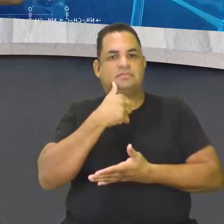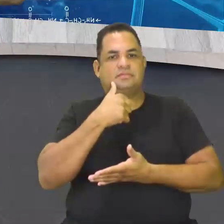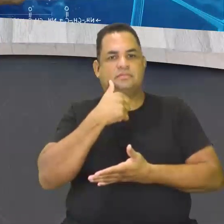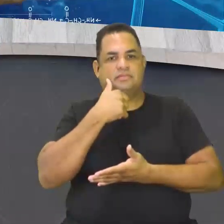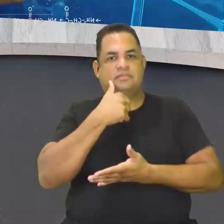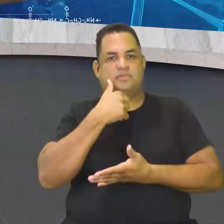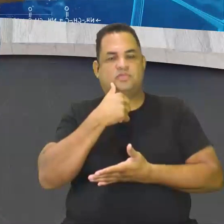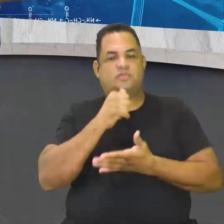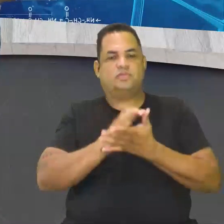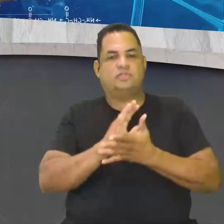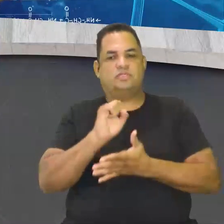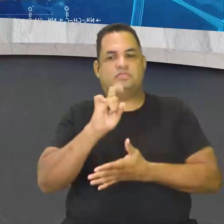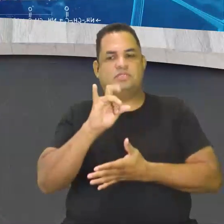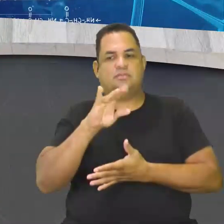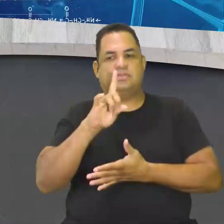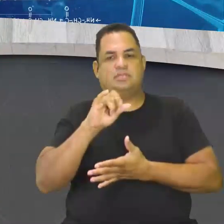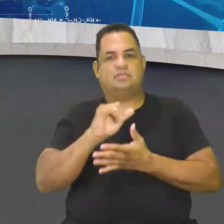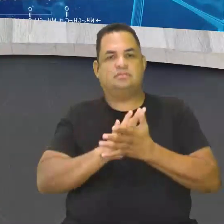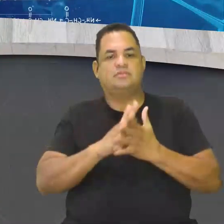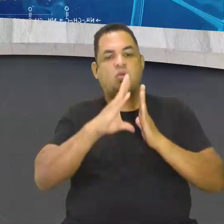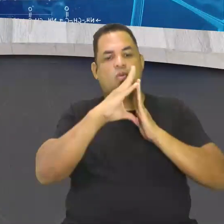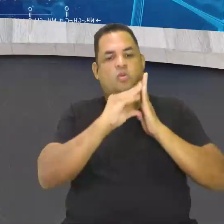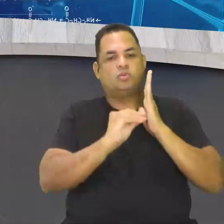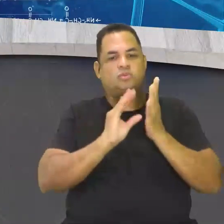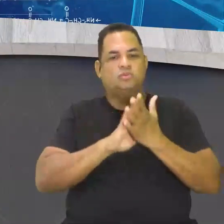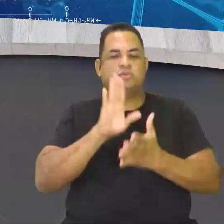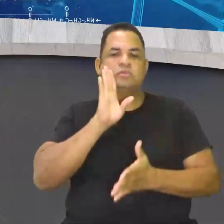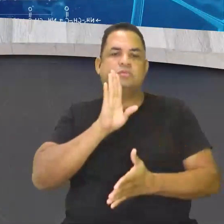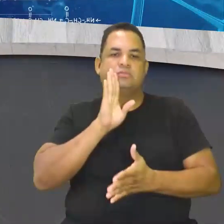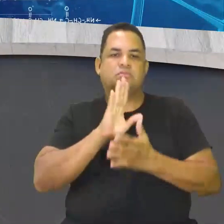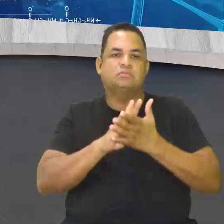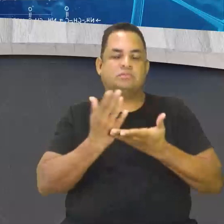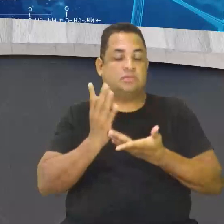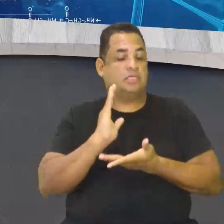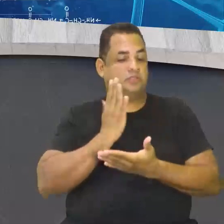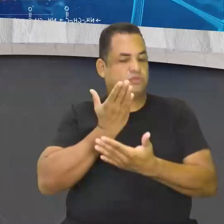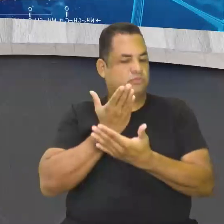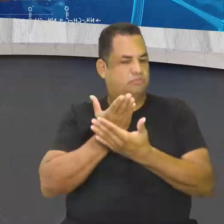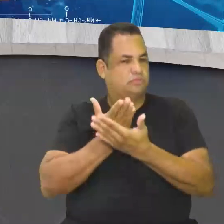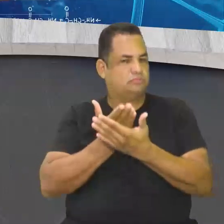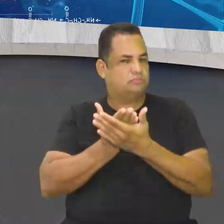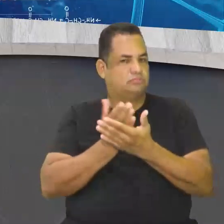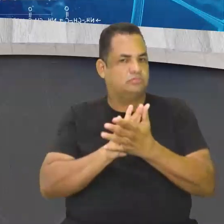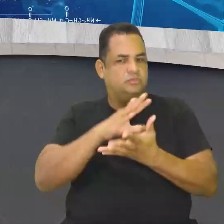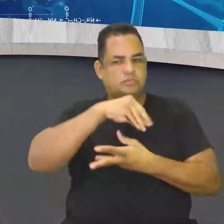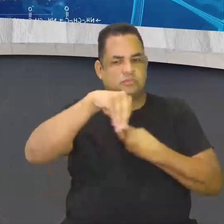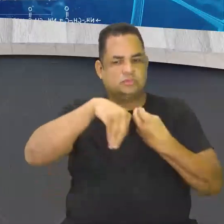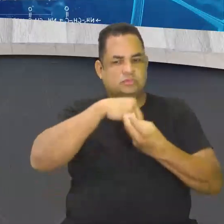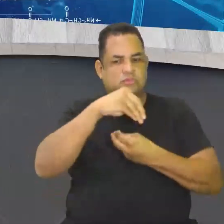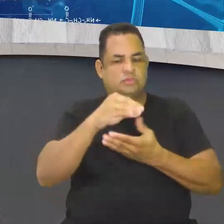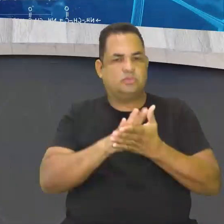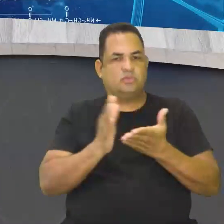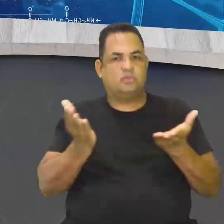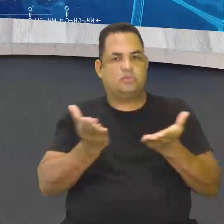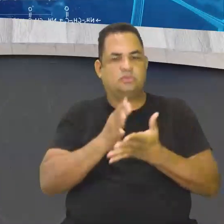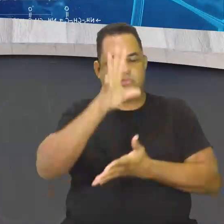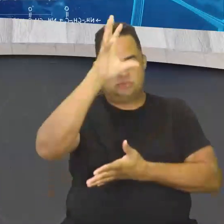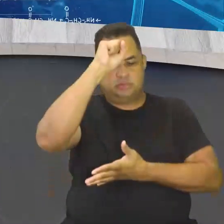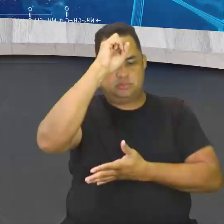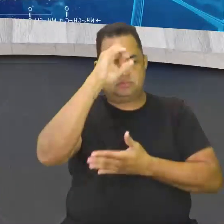E hoje nós temos um conteúdo muito bacana. A gente já viu lá sobre misturas, né, professor? Exatamente. E hoje nós vamos